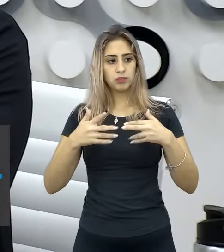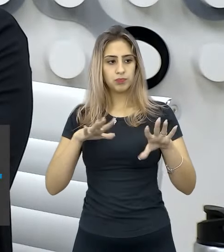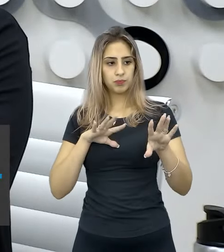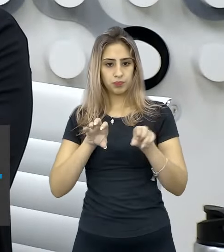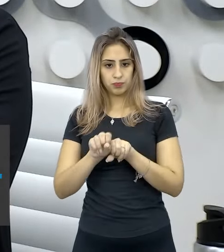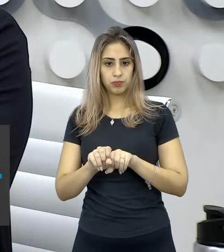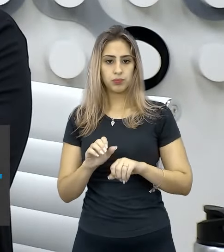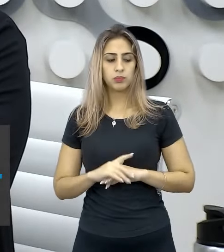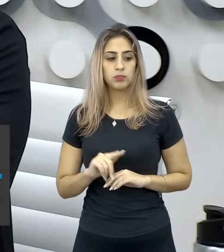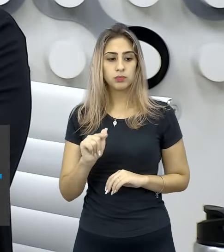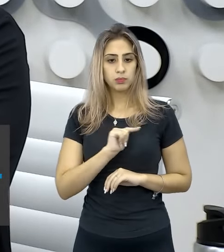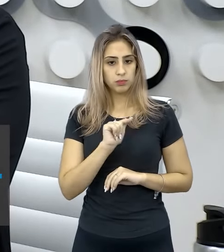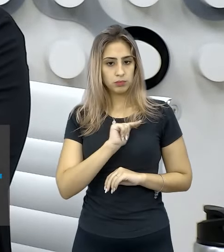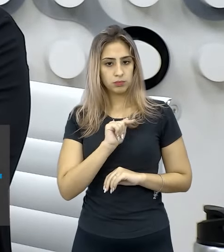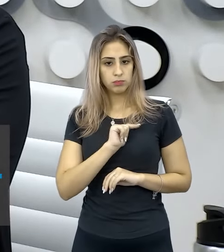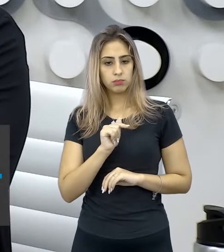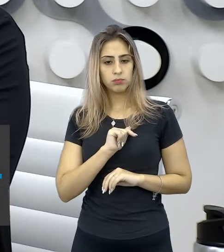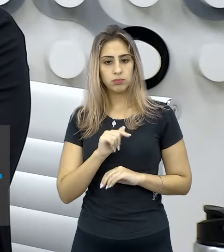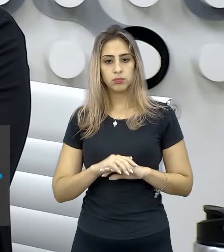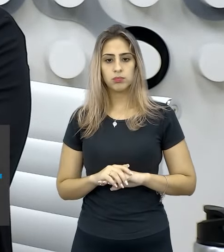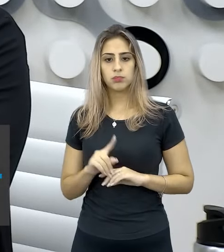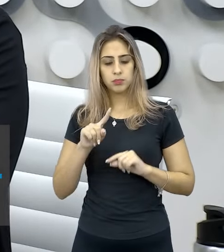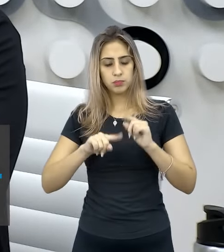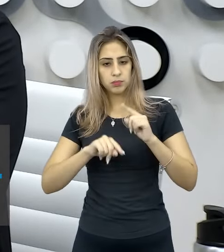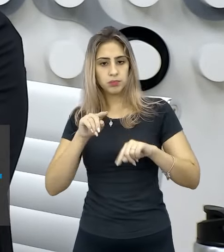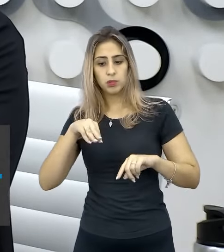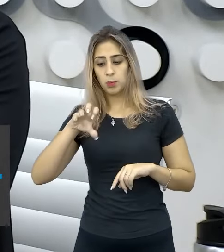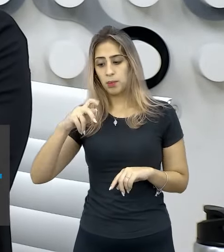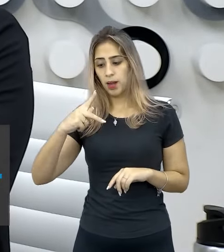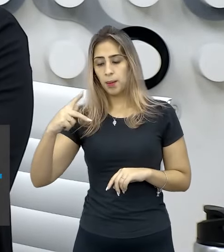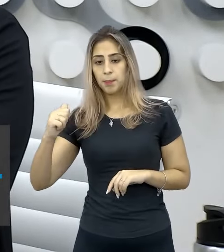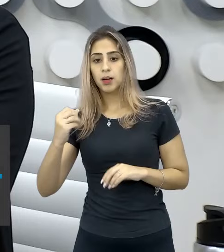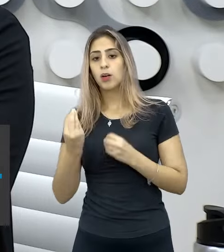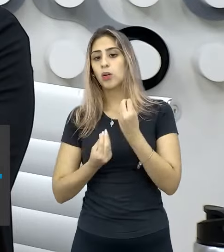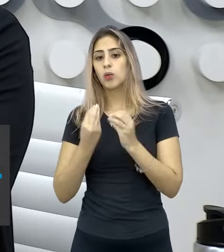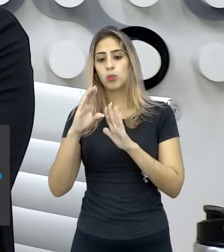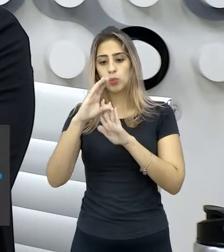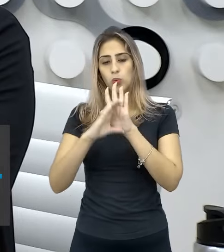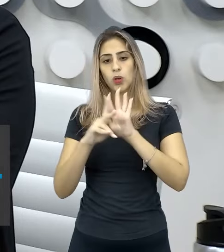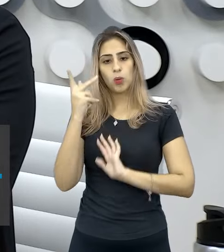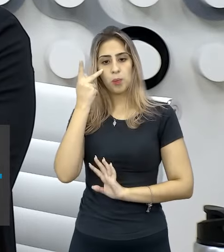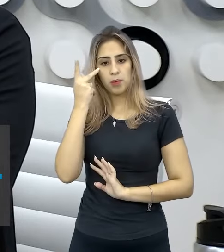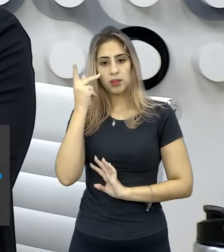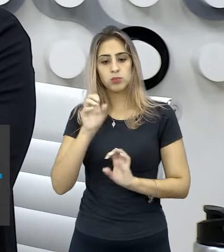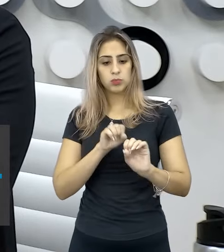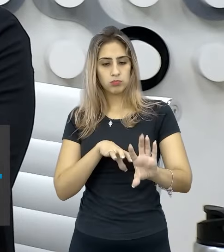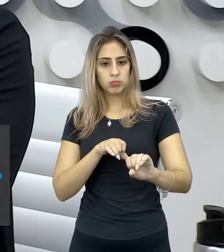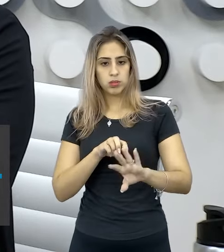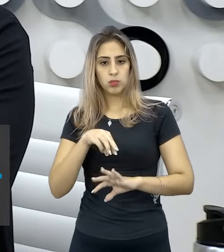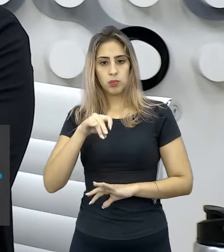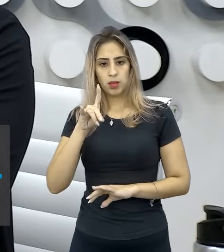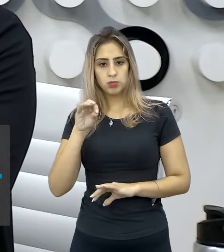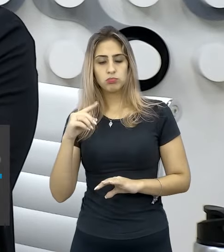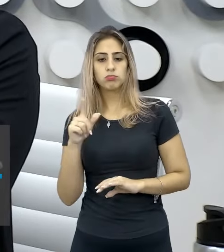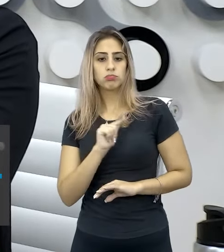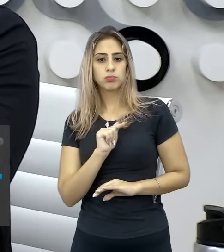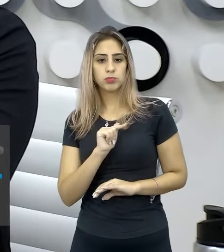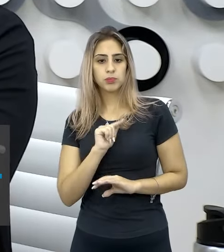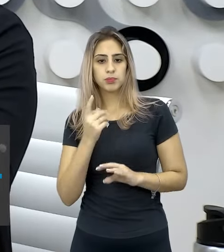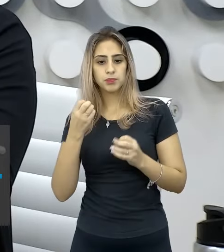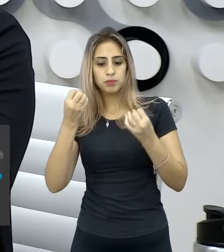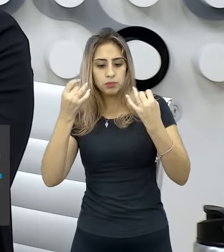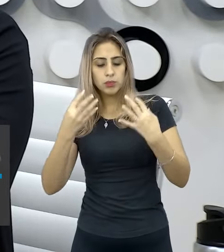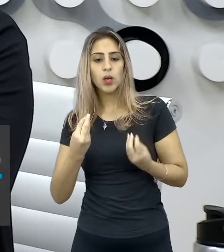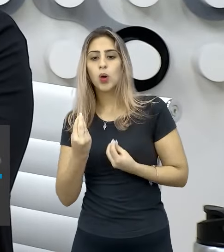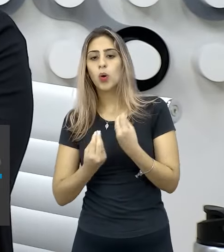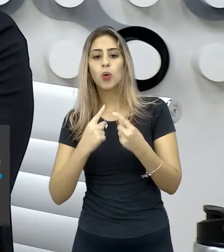formativos tem lá, tanto no material mapa quanto naquele do currículo paulista do ensino médio, ele especifica lá para